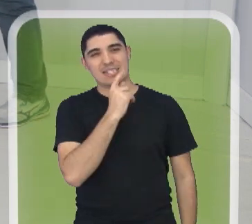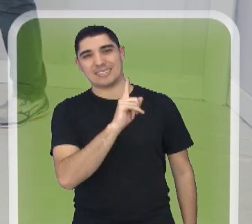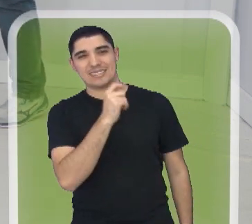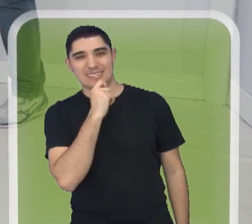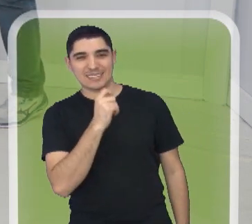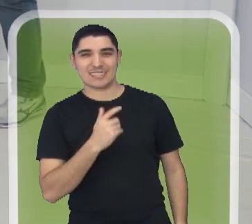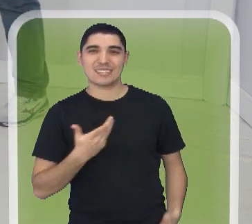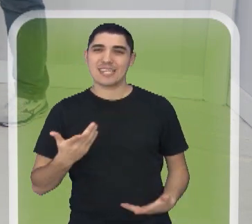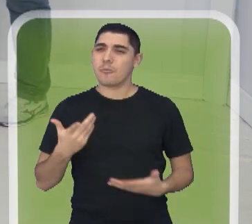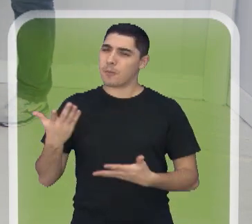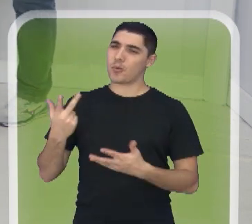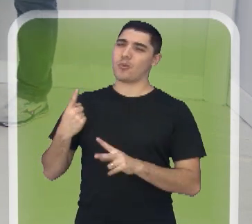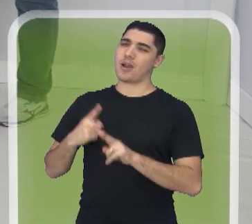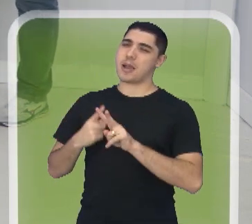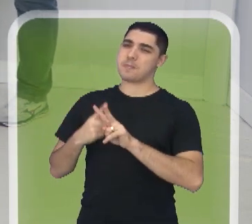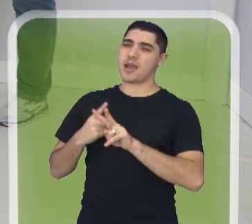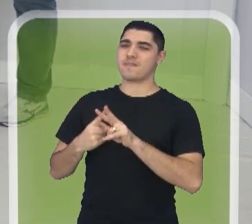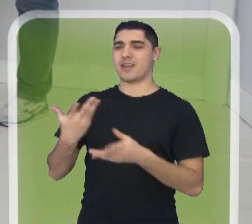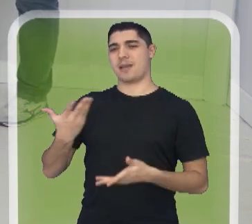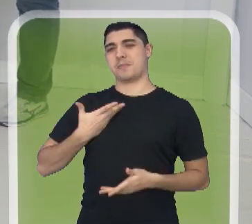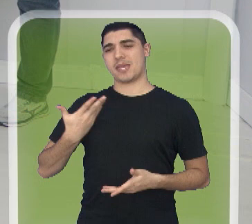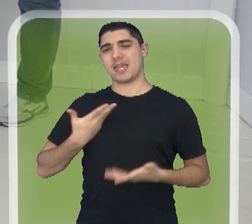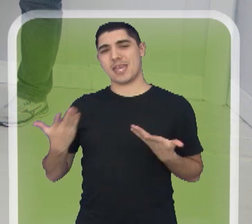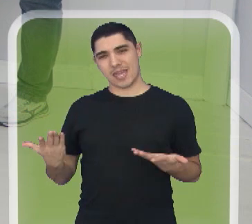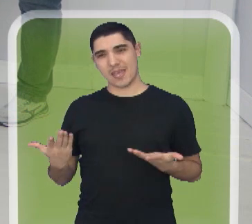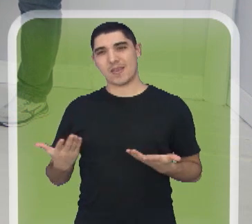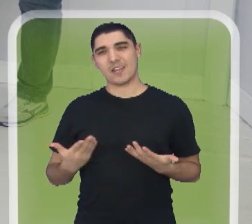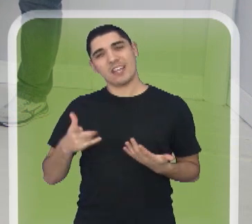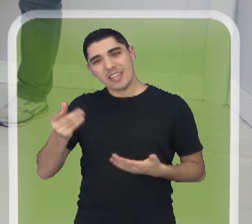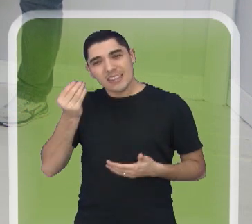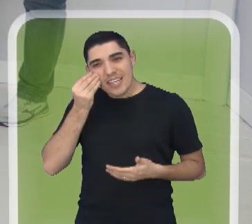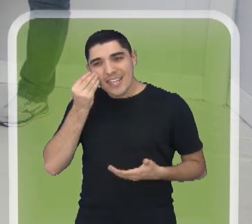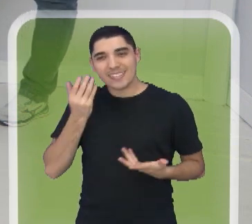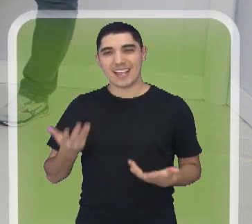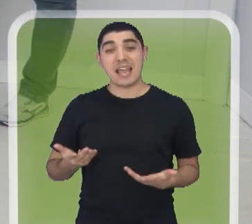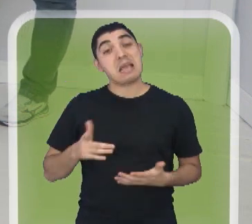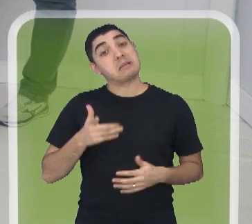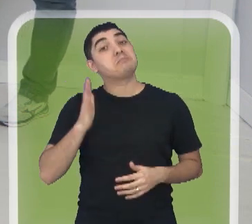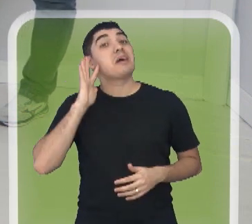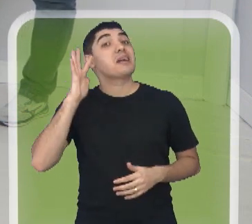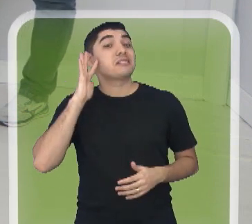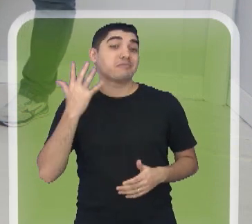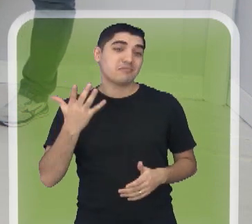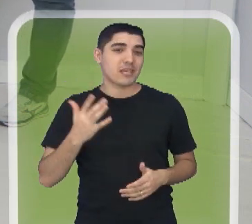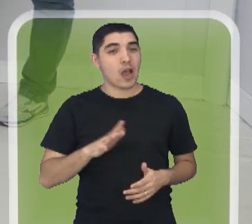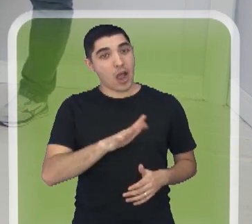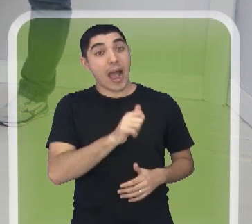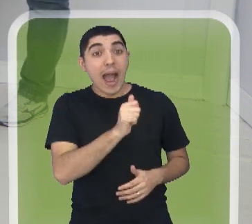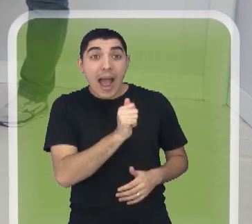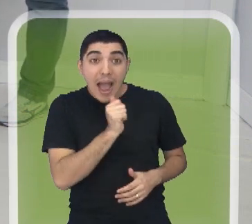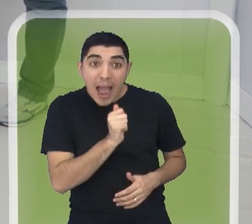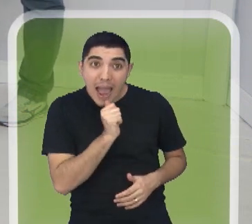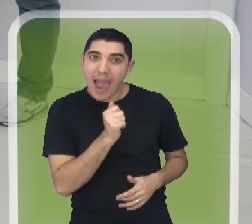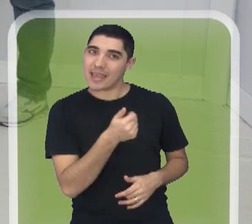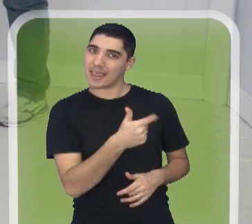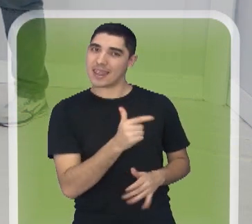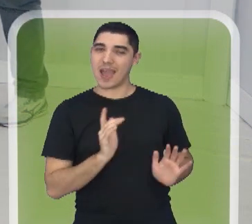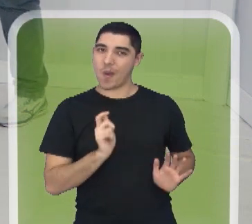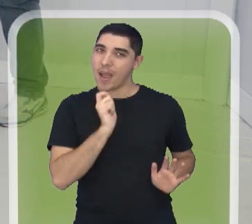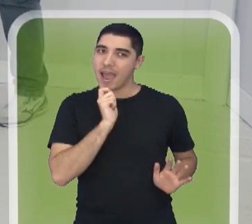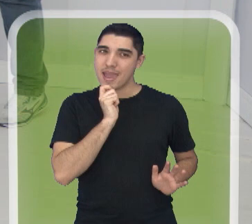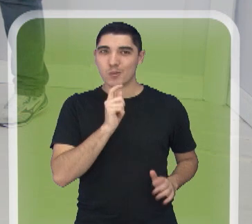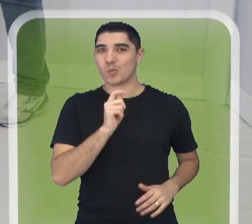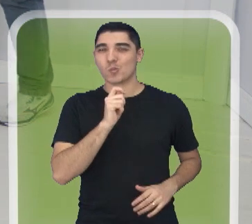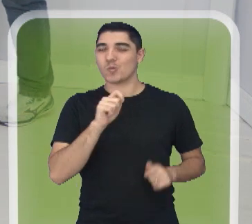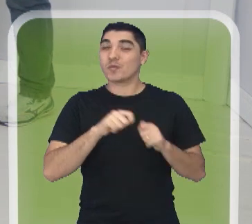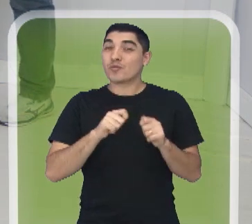de um amigo nosso. Amigos, um amigos jogador da nossa que... parte. Quem sabe? O detalhe é que é o ainda não, ele falou ainda não. Ainda não. Deu